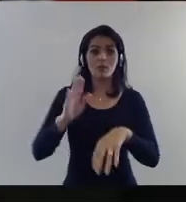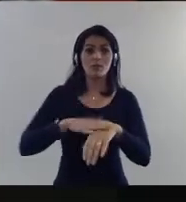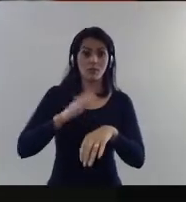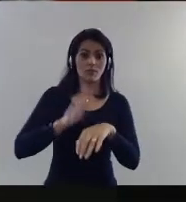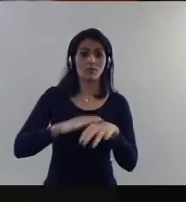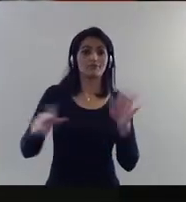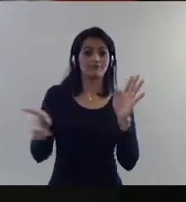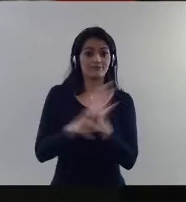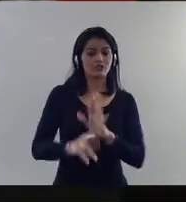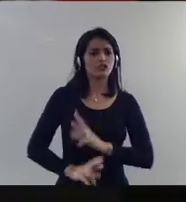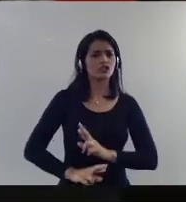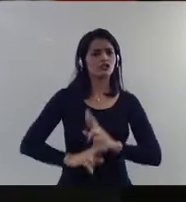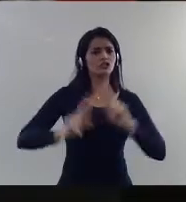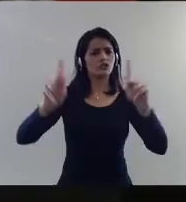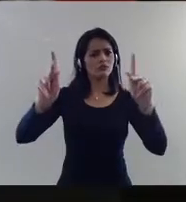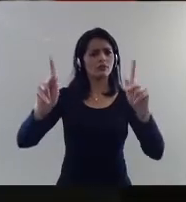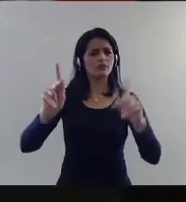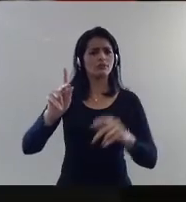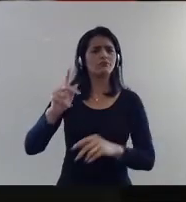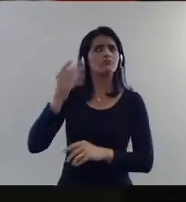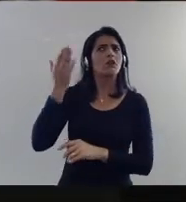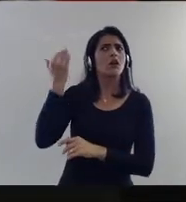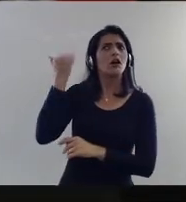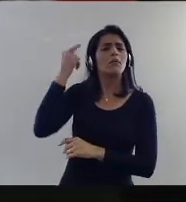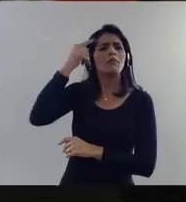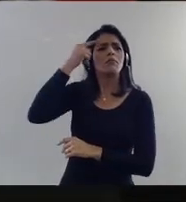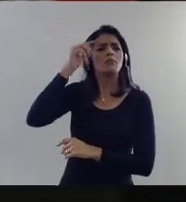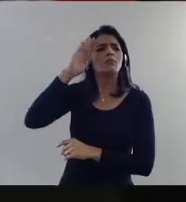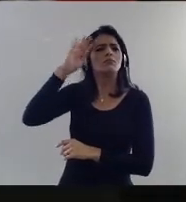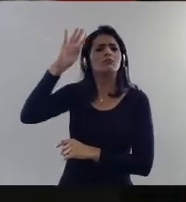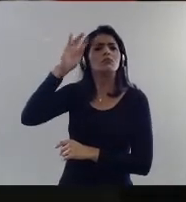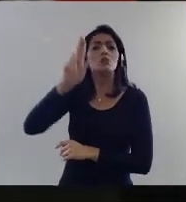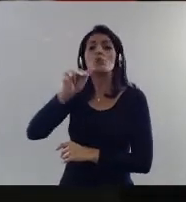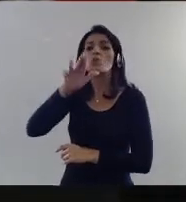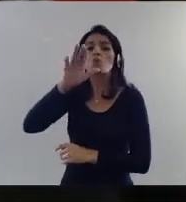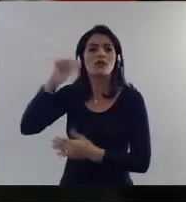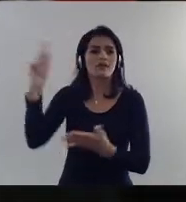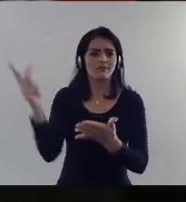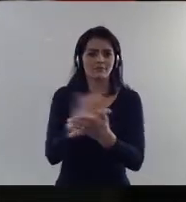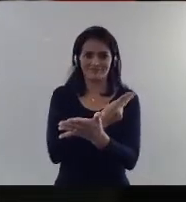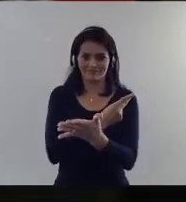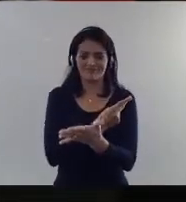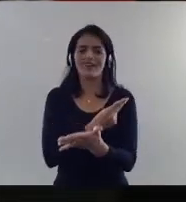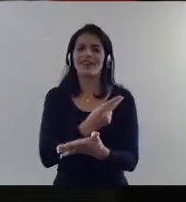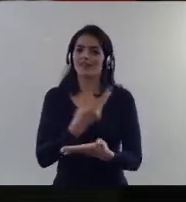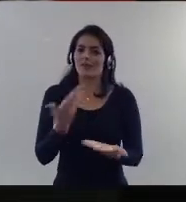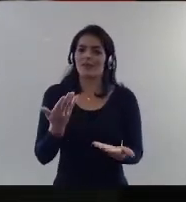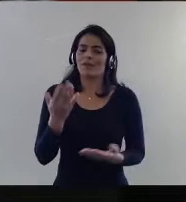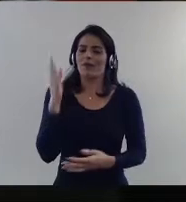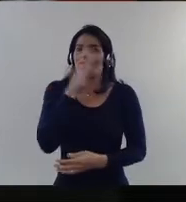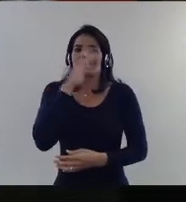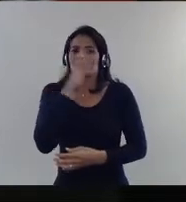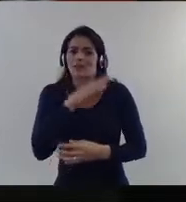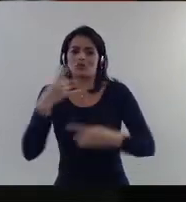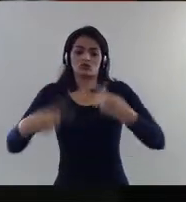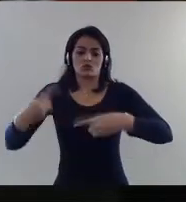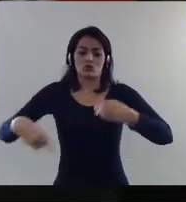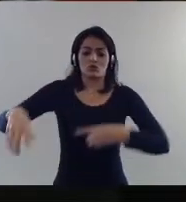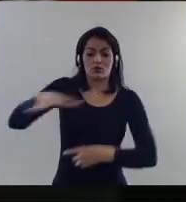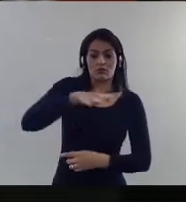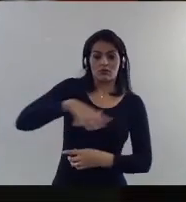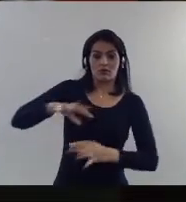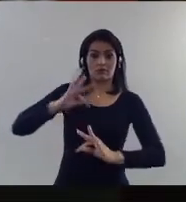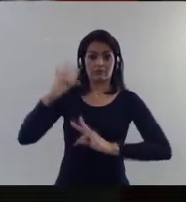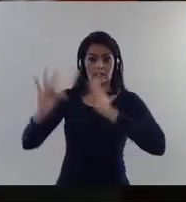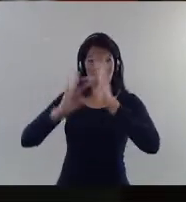atípico, inimaginável, e seguramente acelerou em muito as discussões do campo tecnológico,